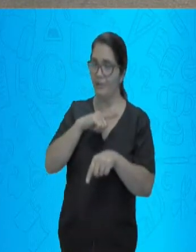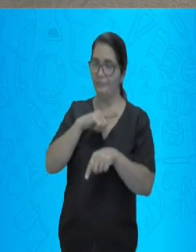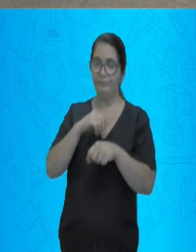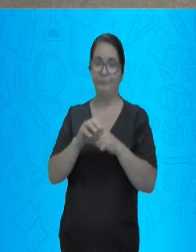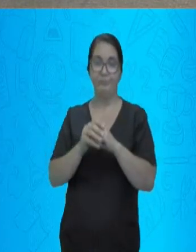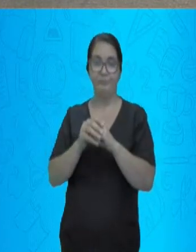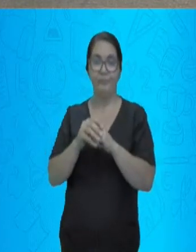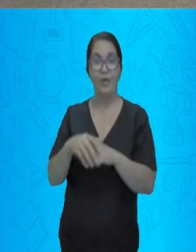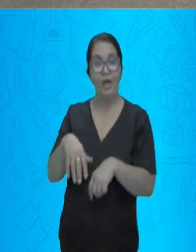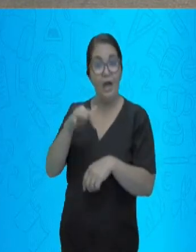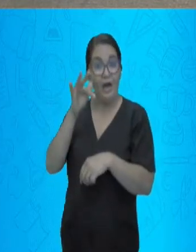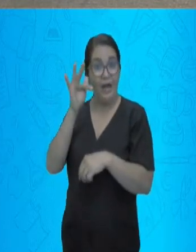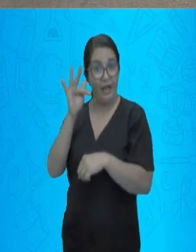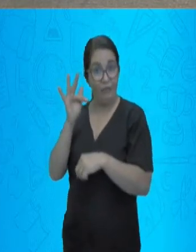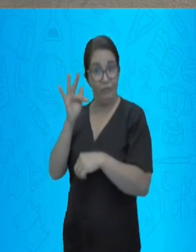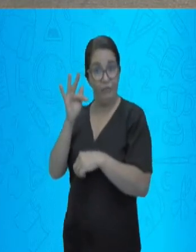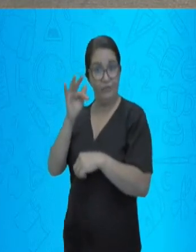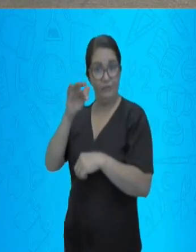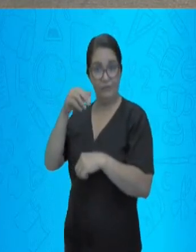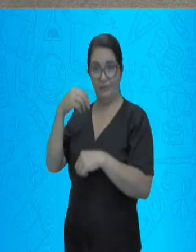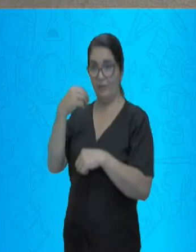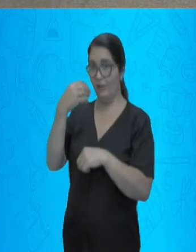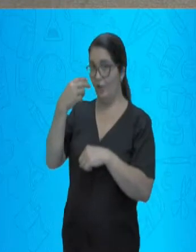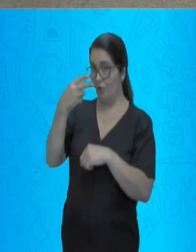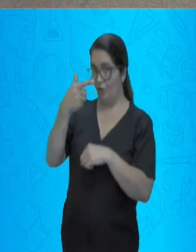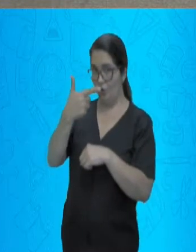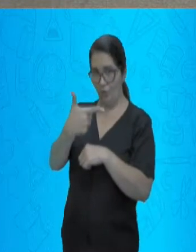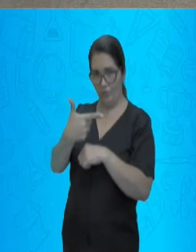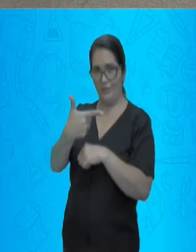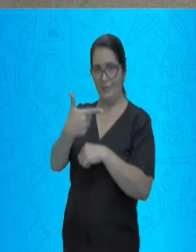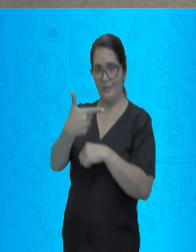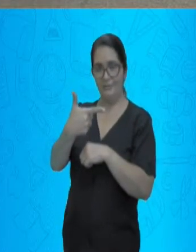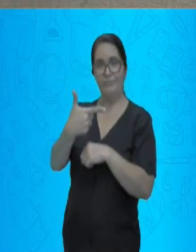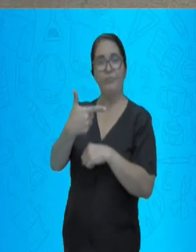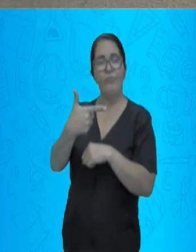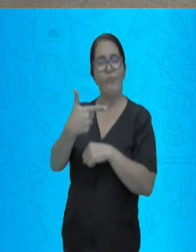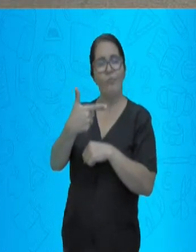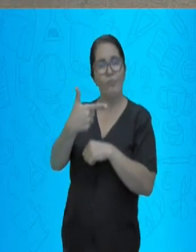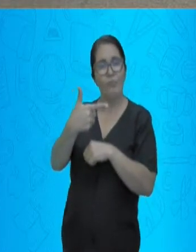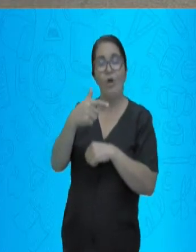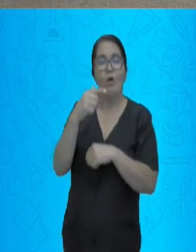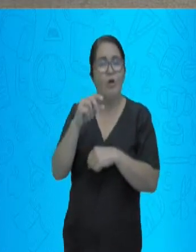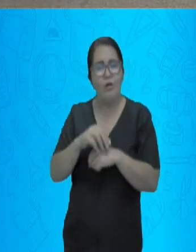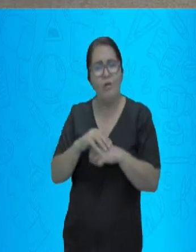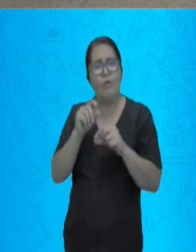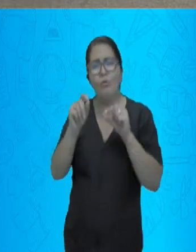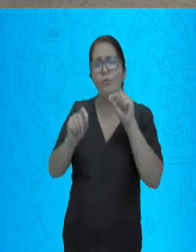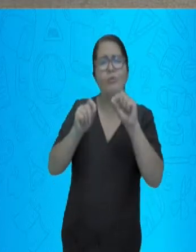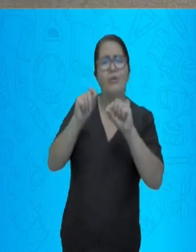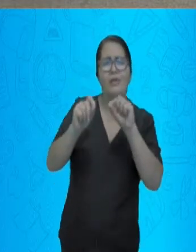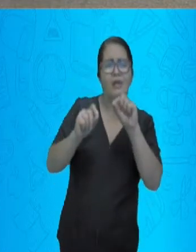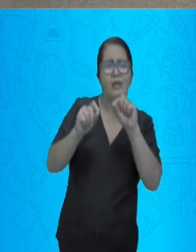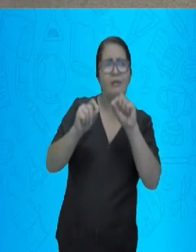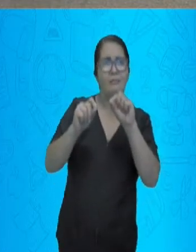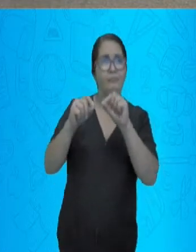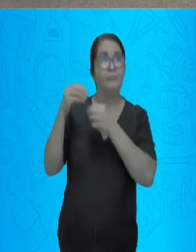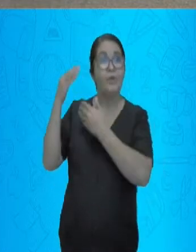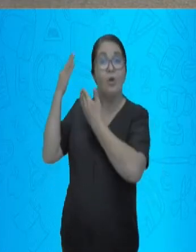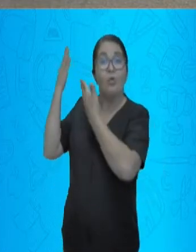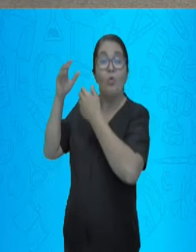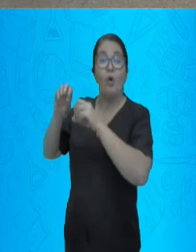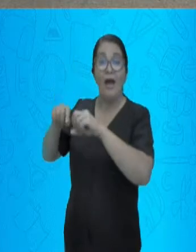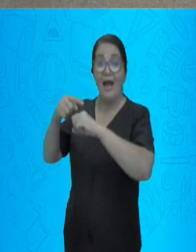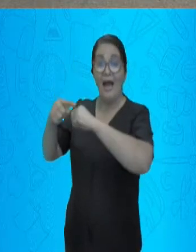F2, então veja bem, qualidade F, flúor. Quantos átomos desse elemento